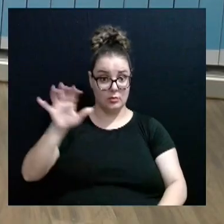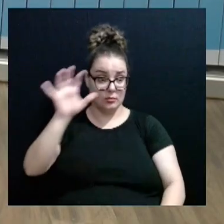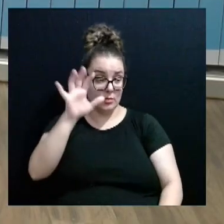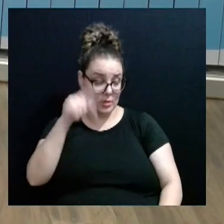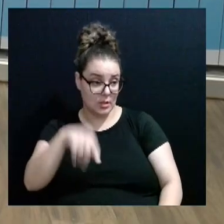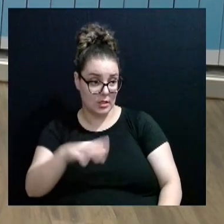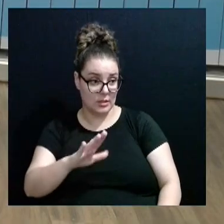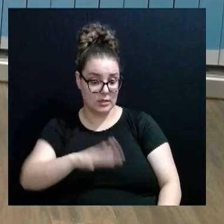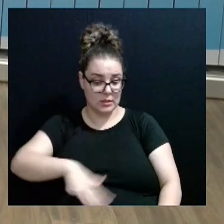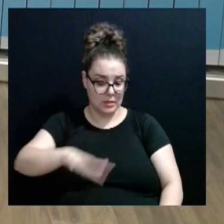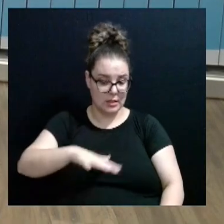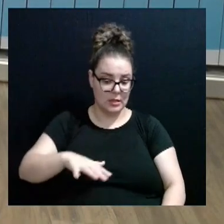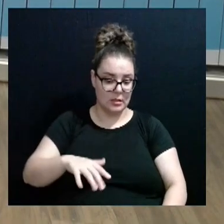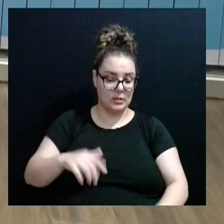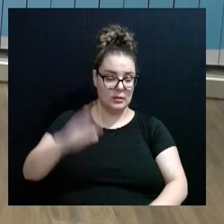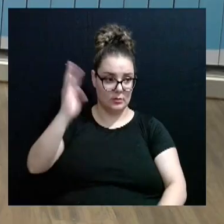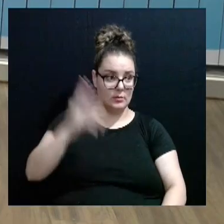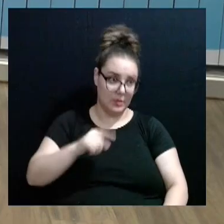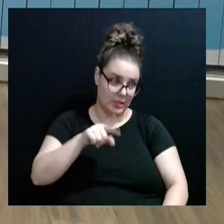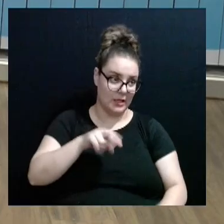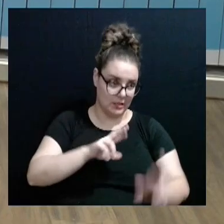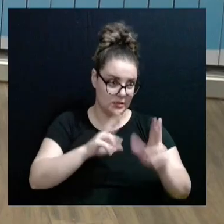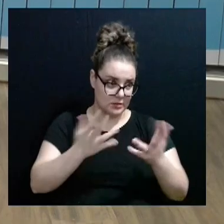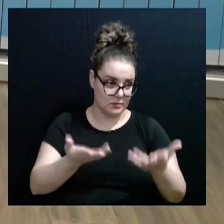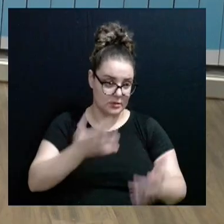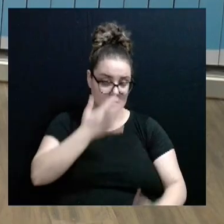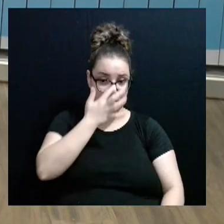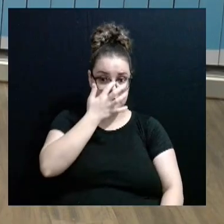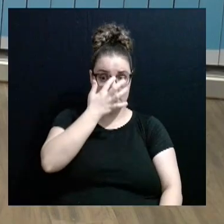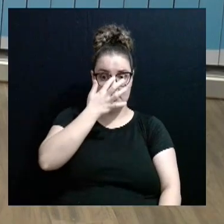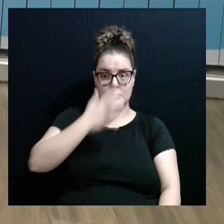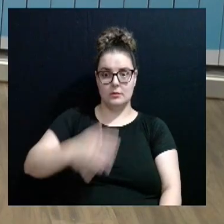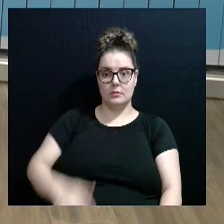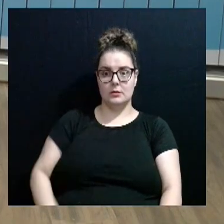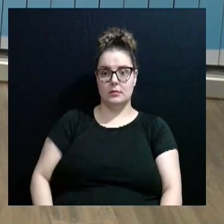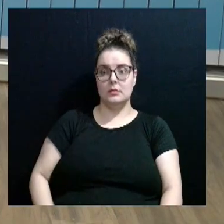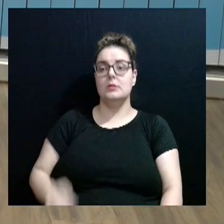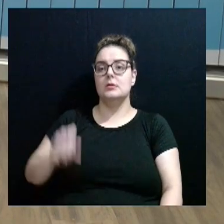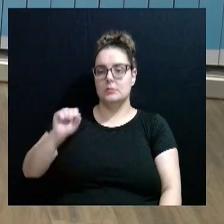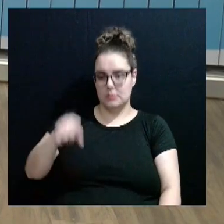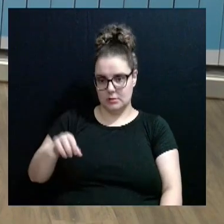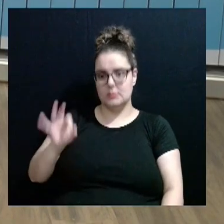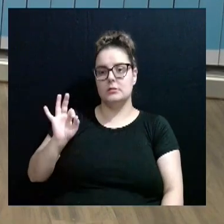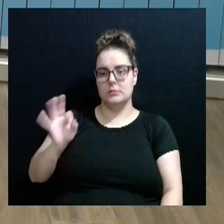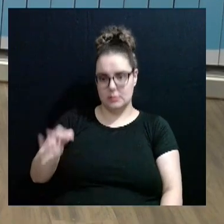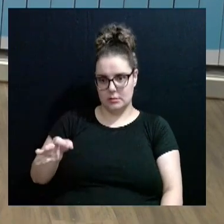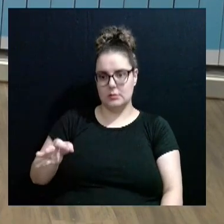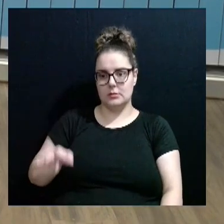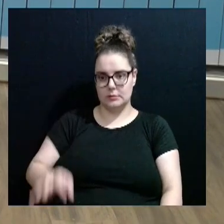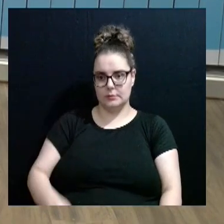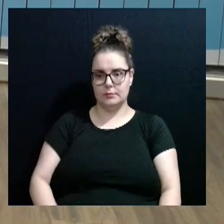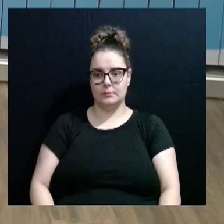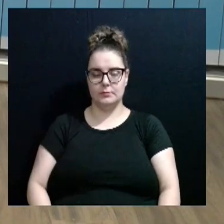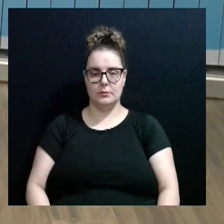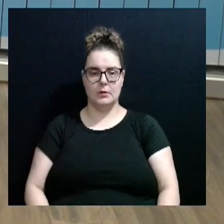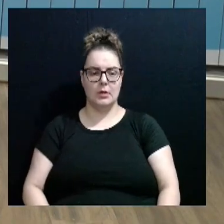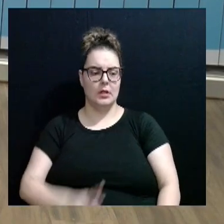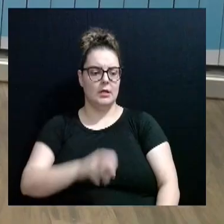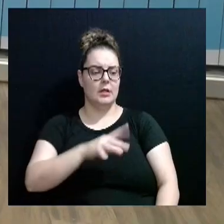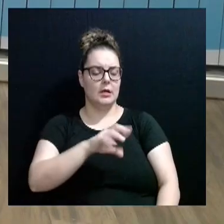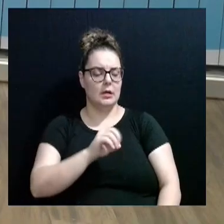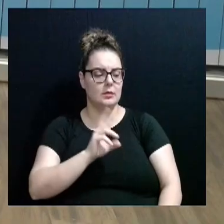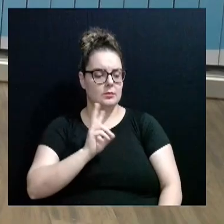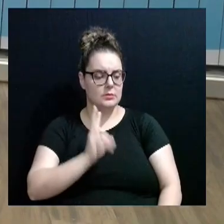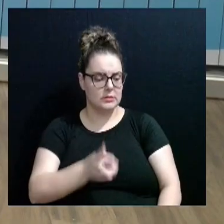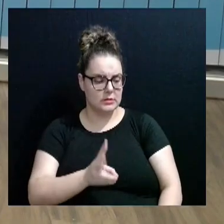mercado brasileiro. É essa a expectativa. Sem dúvida, com certeza. Ricardo, sempre quando acontece um